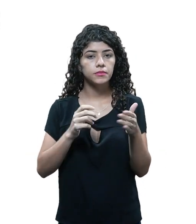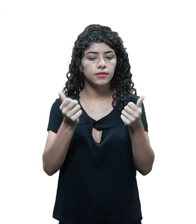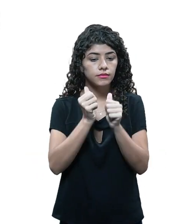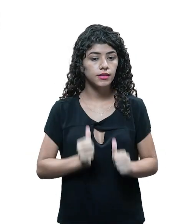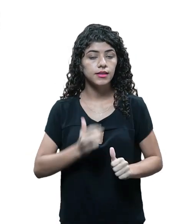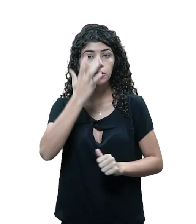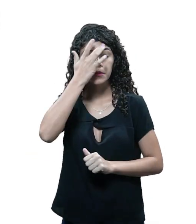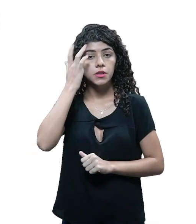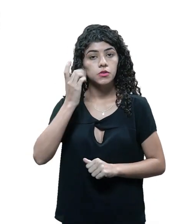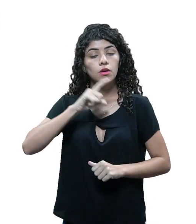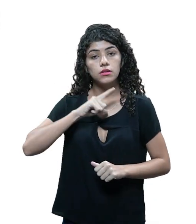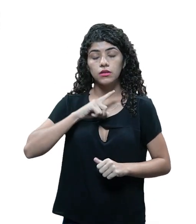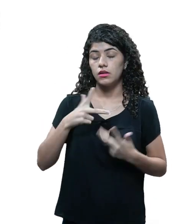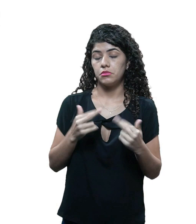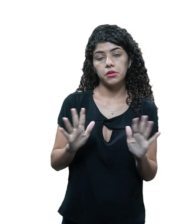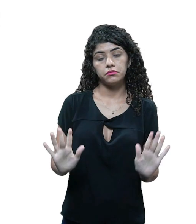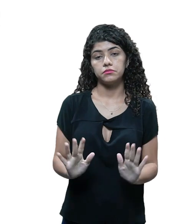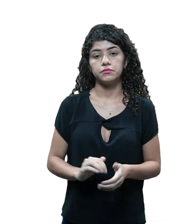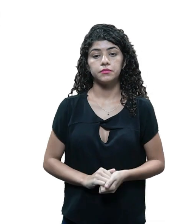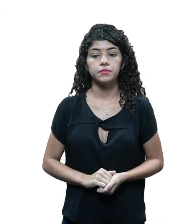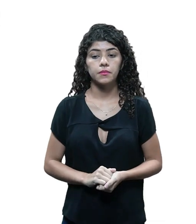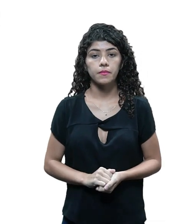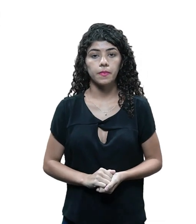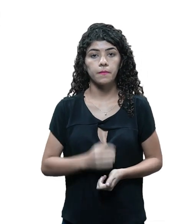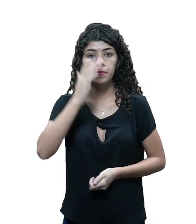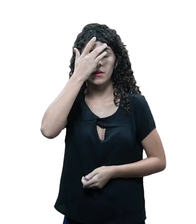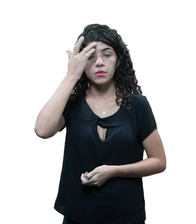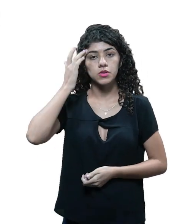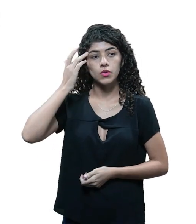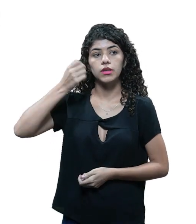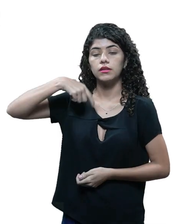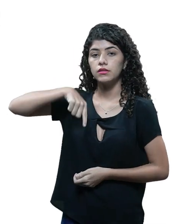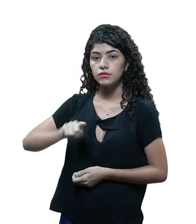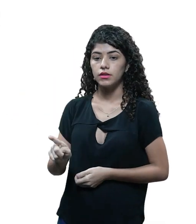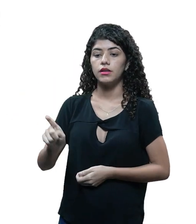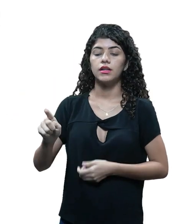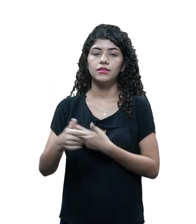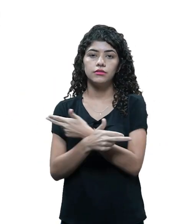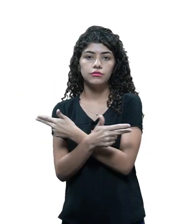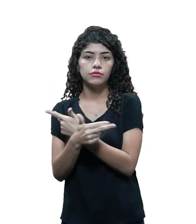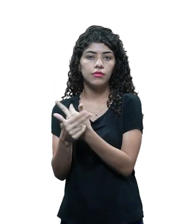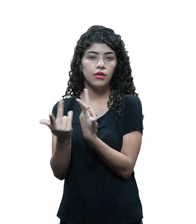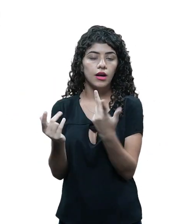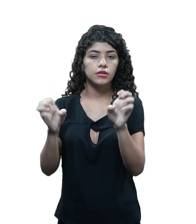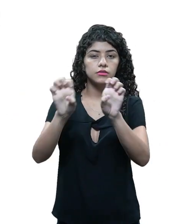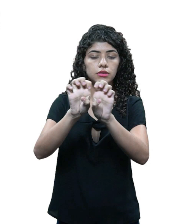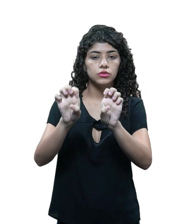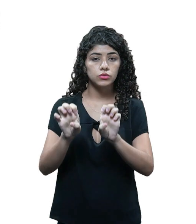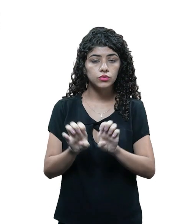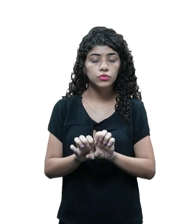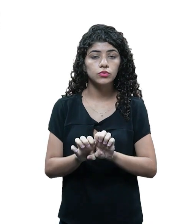para consulta com pessoas que fazem script doctoring, que é justamente isso, é uma pessoa que vai, através de vários